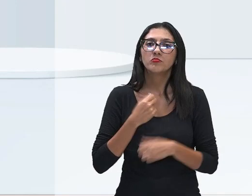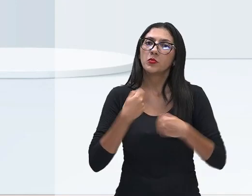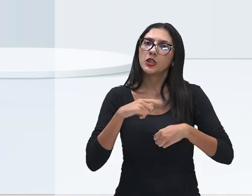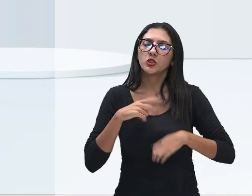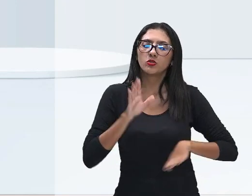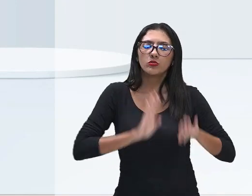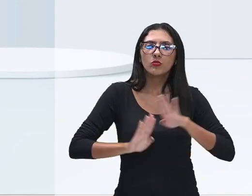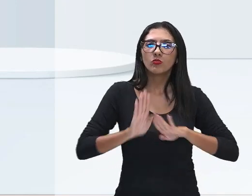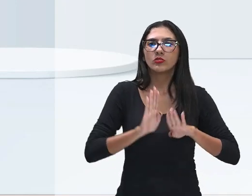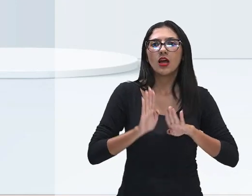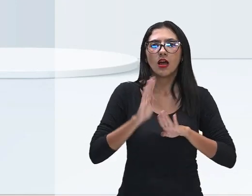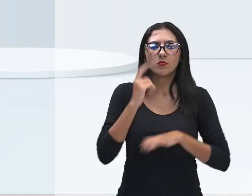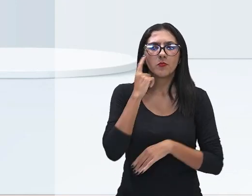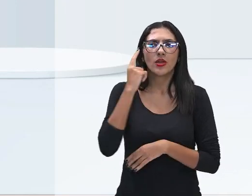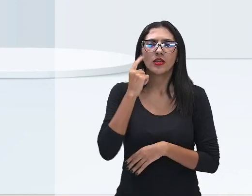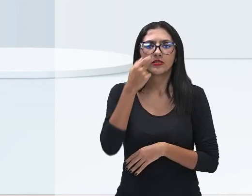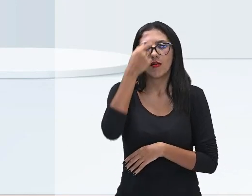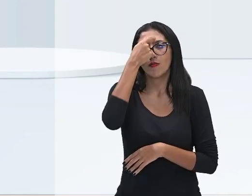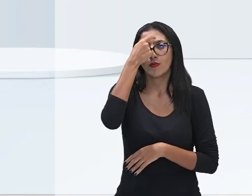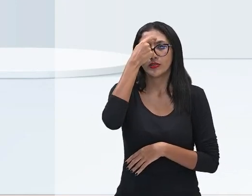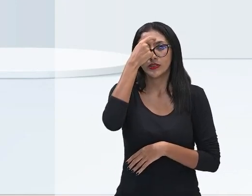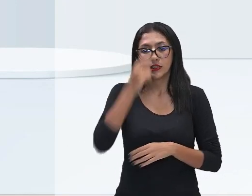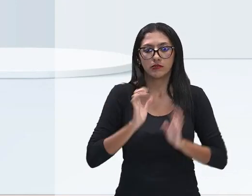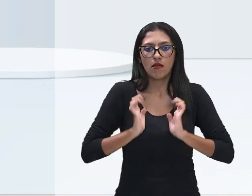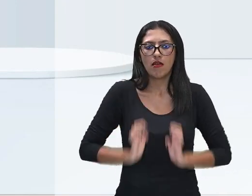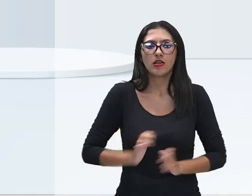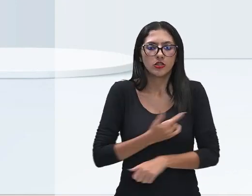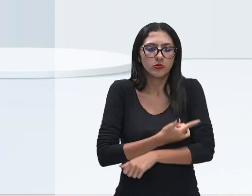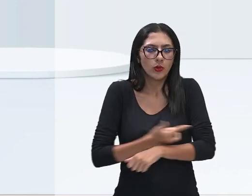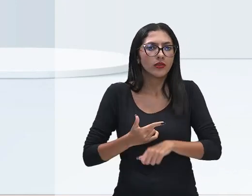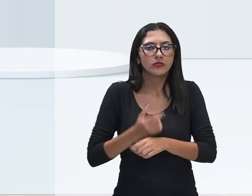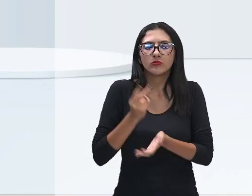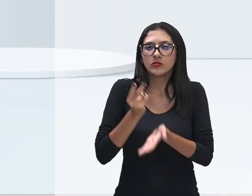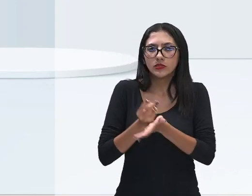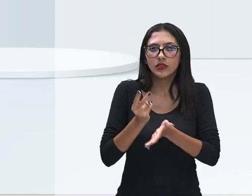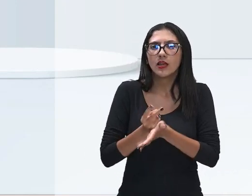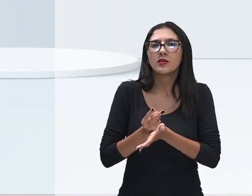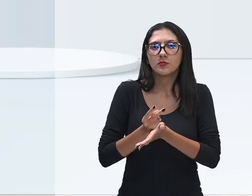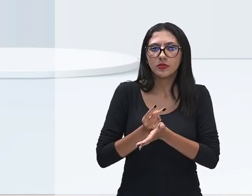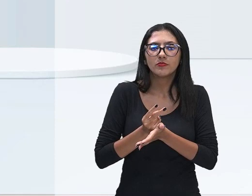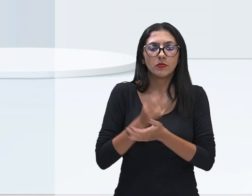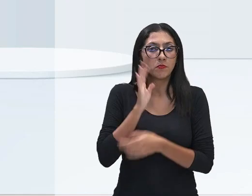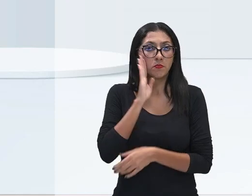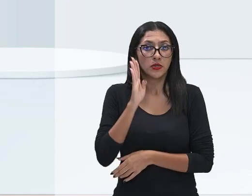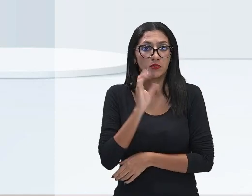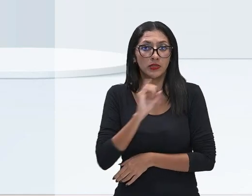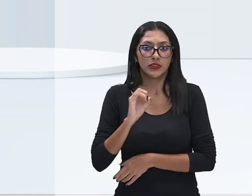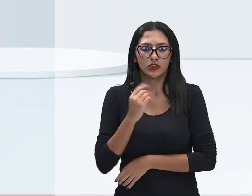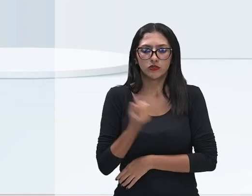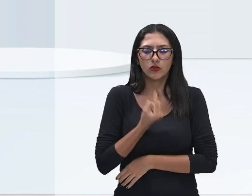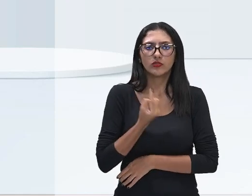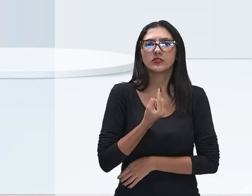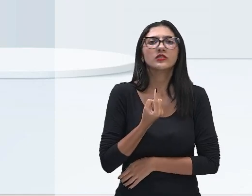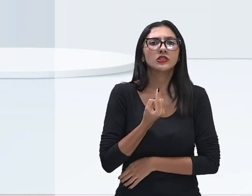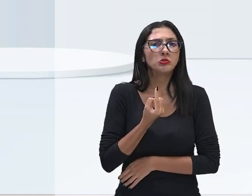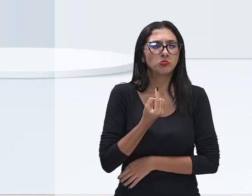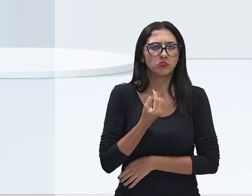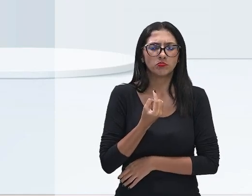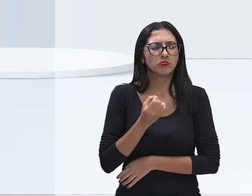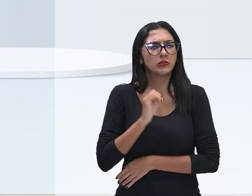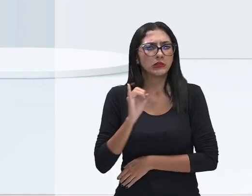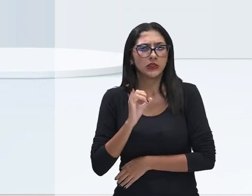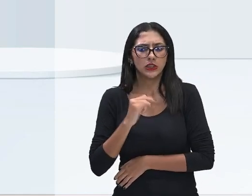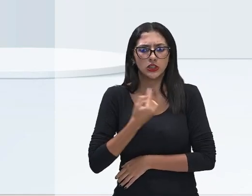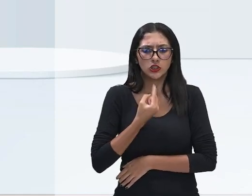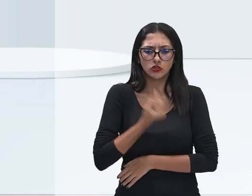cidadão íntegro o tempo todo, até mesmo naqueles momentos em que ninguém está olhando. Não é porque ninguém está me olhando, porque